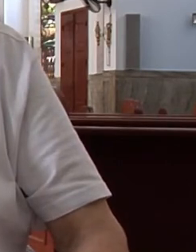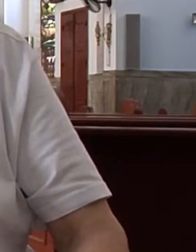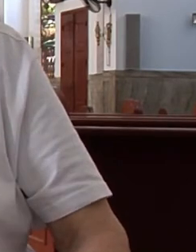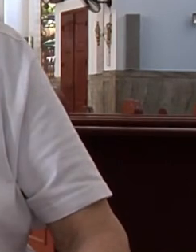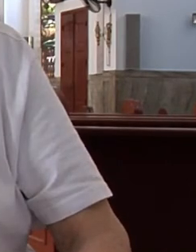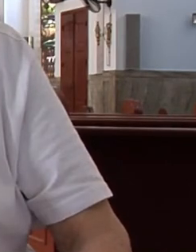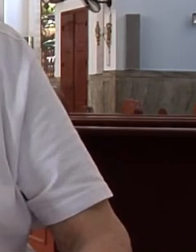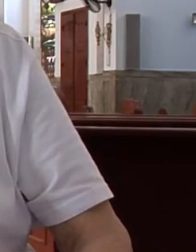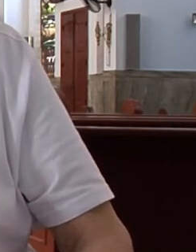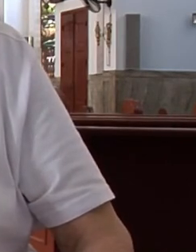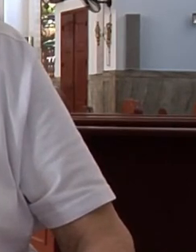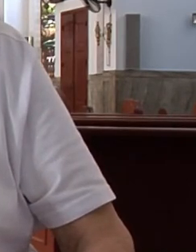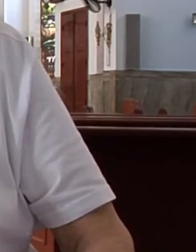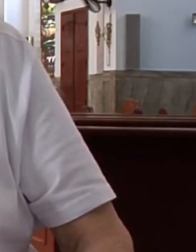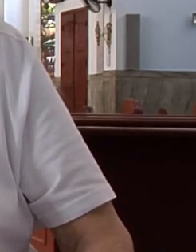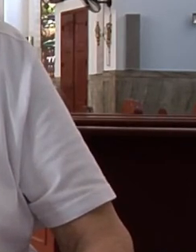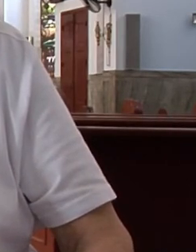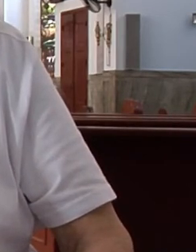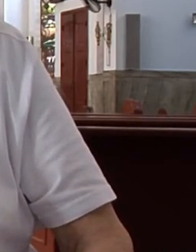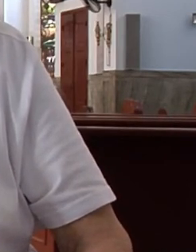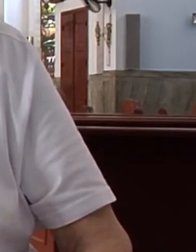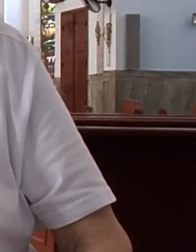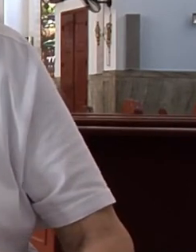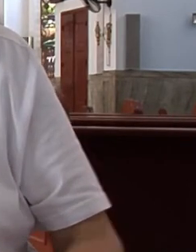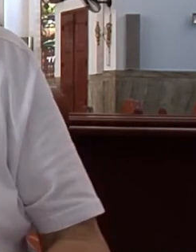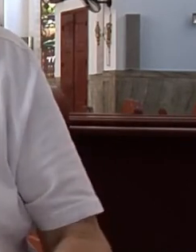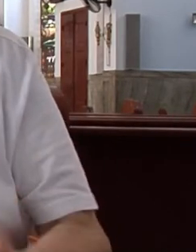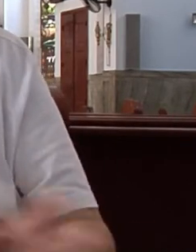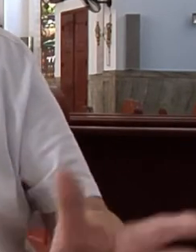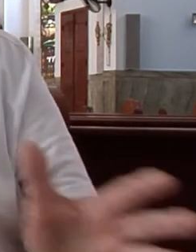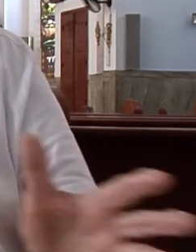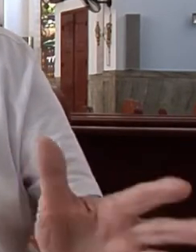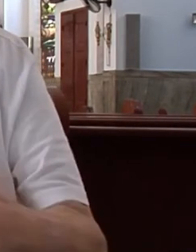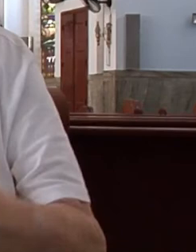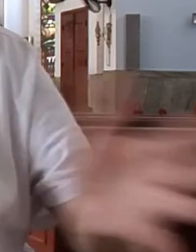espectador. Que até então, ela tá,